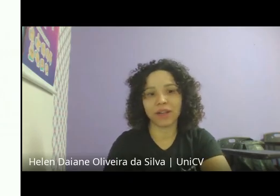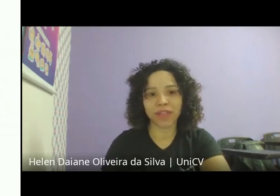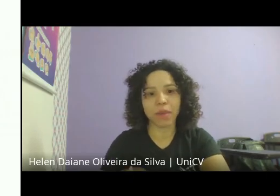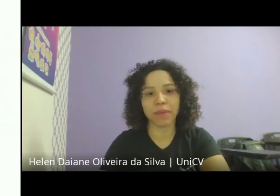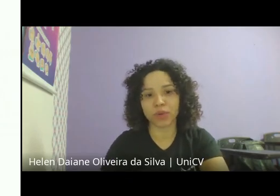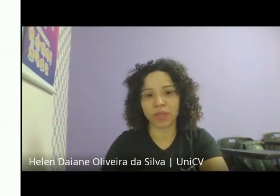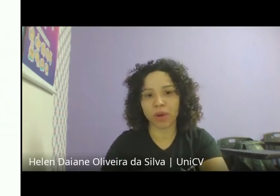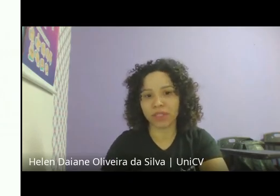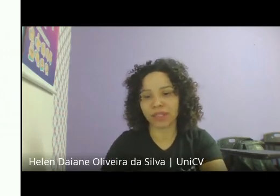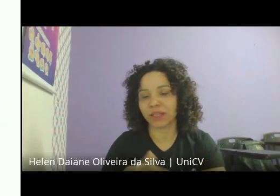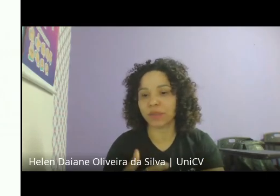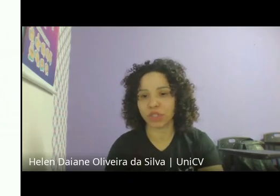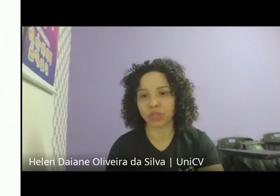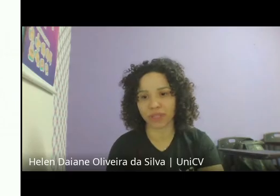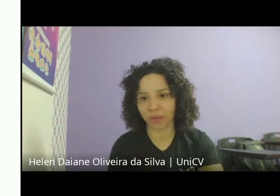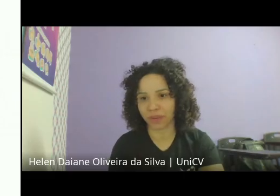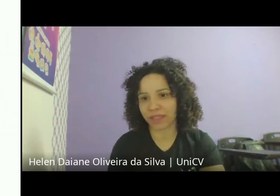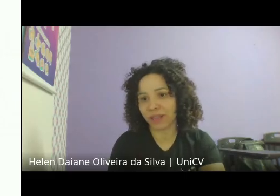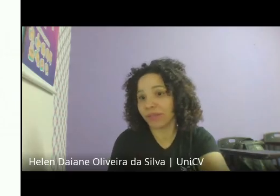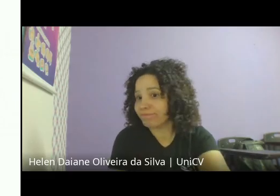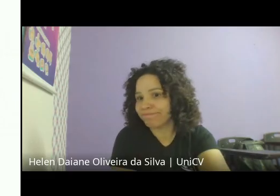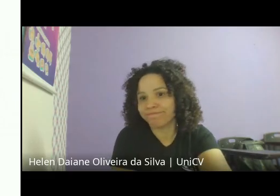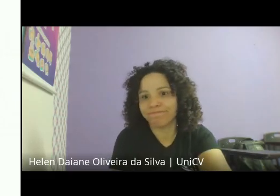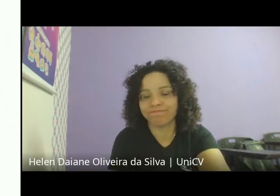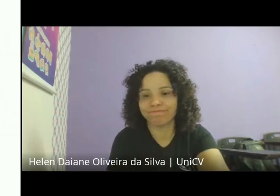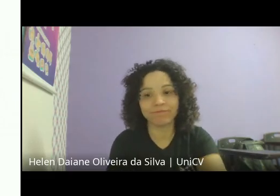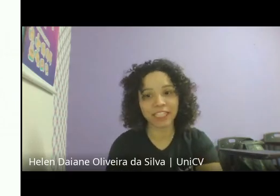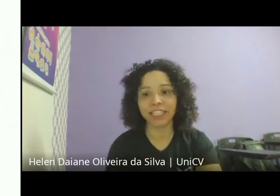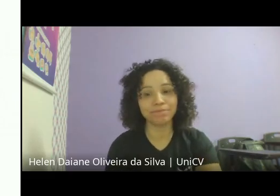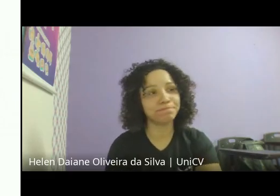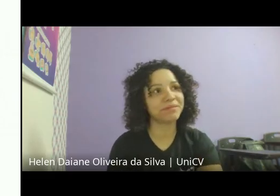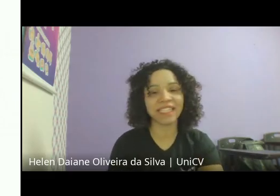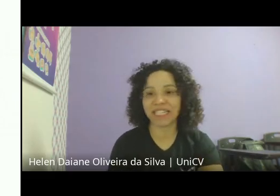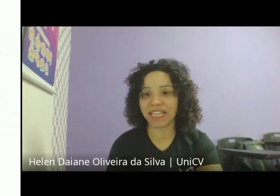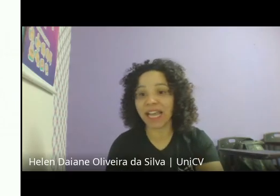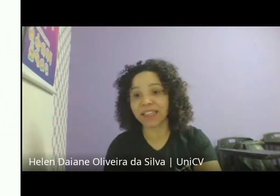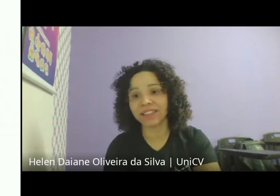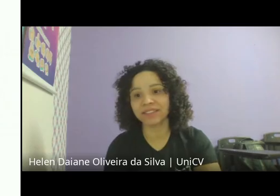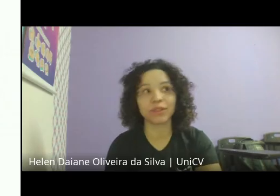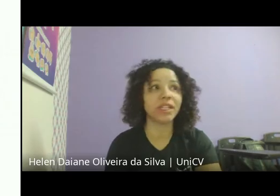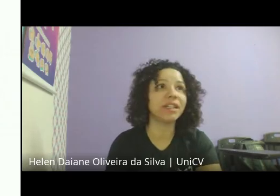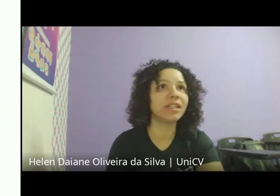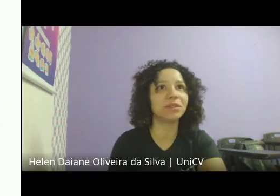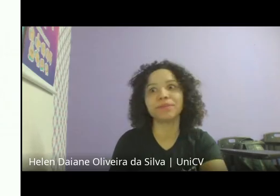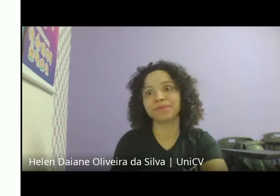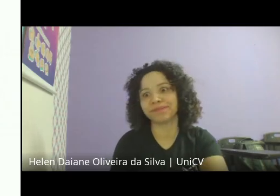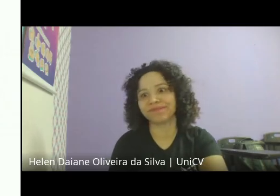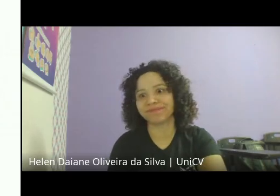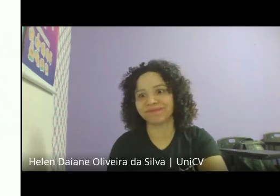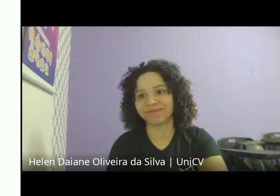Se ele não tem uma pessoa que possa estar transmitindo o que está acontecendo, ele fica ali, sem entender nada,